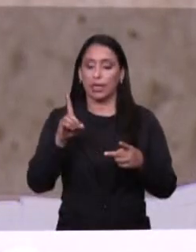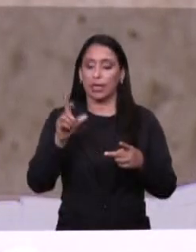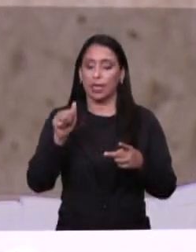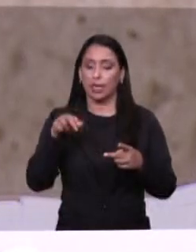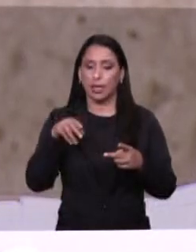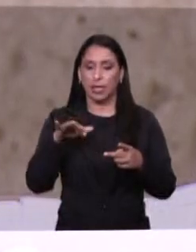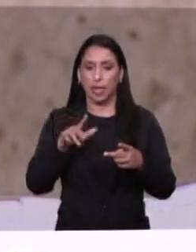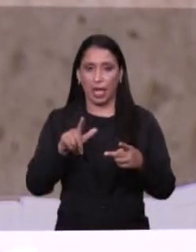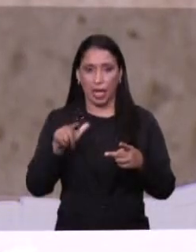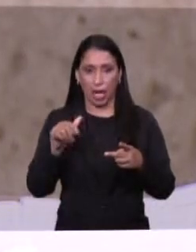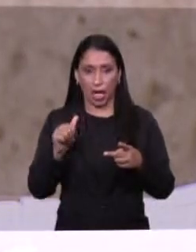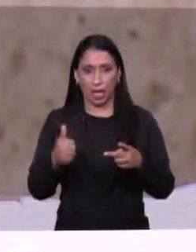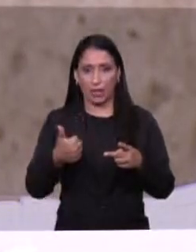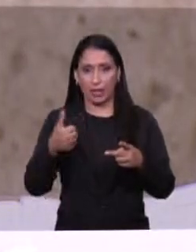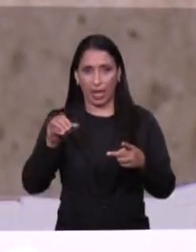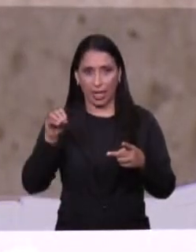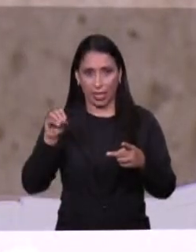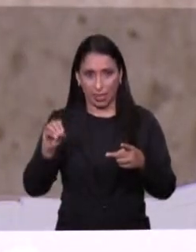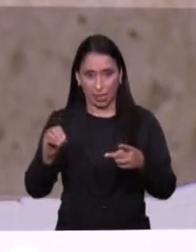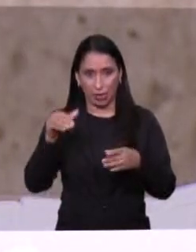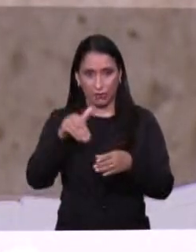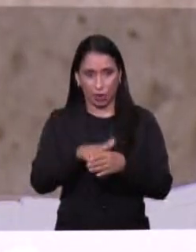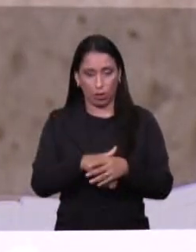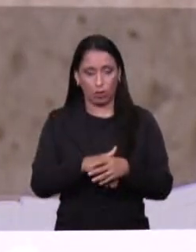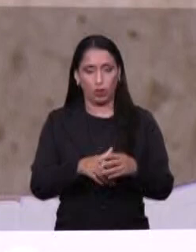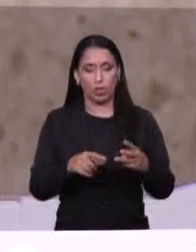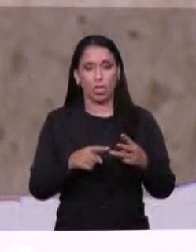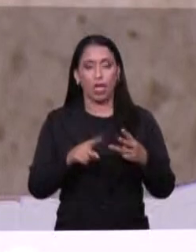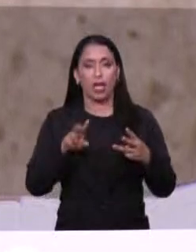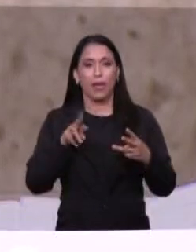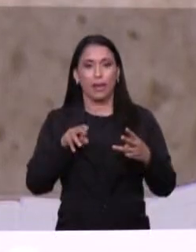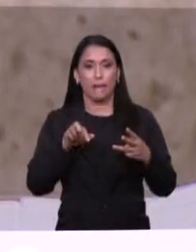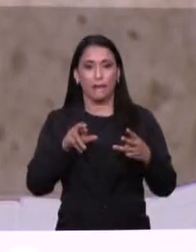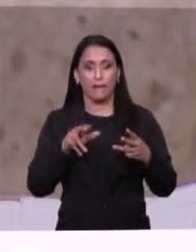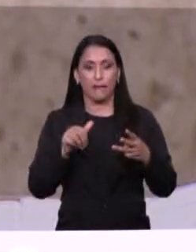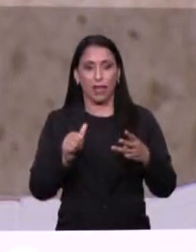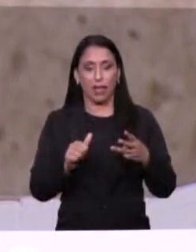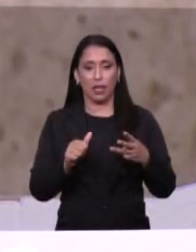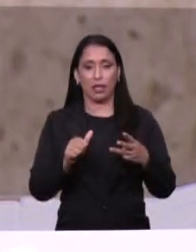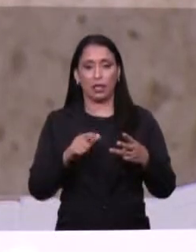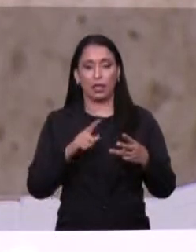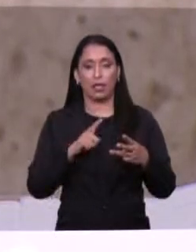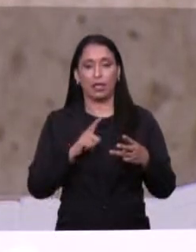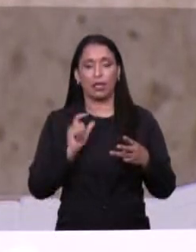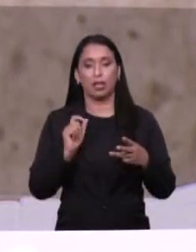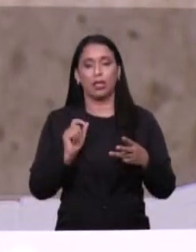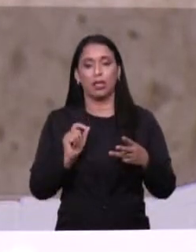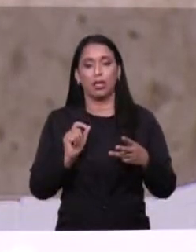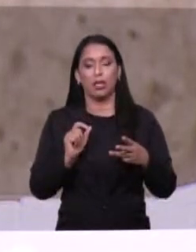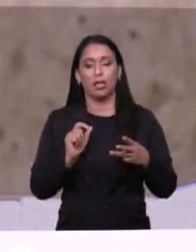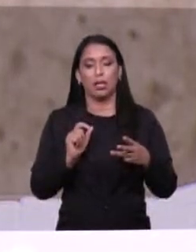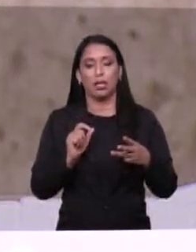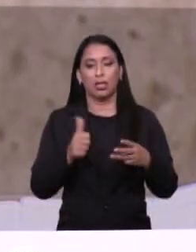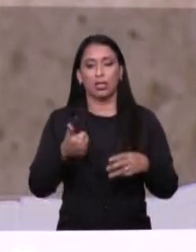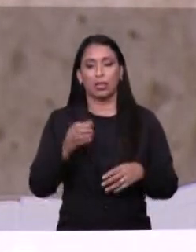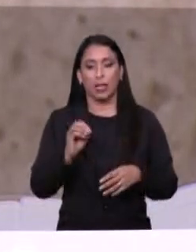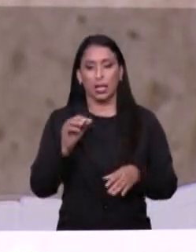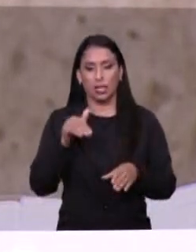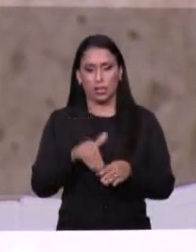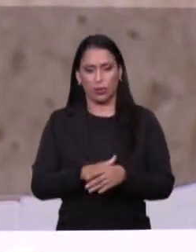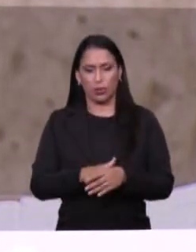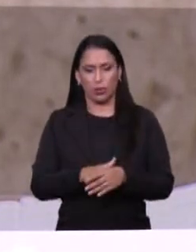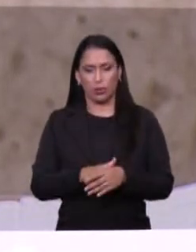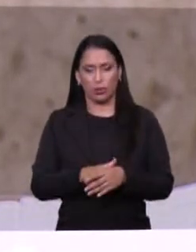Lima de Andrade Borges com 10 votos, a doutora Vera Lúcia Santana Araújo com 10